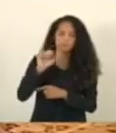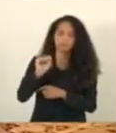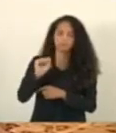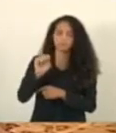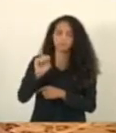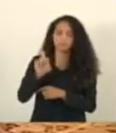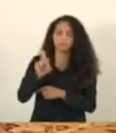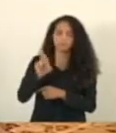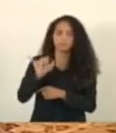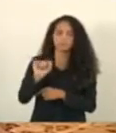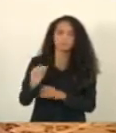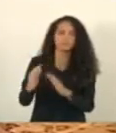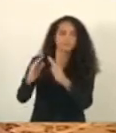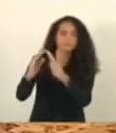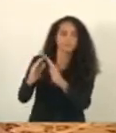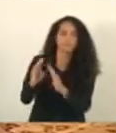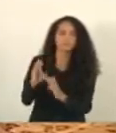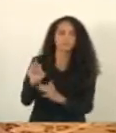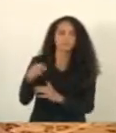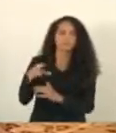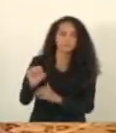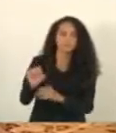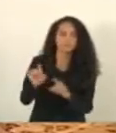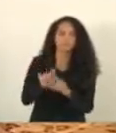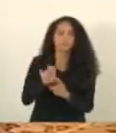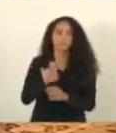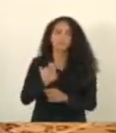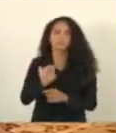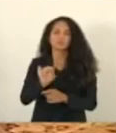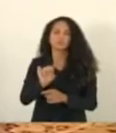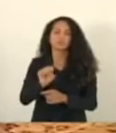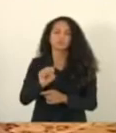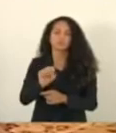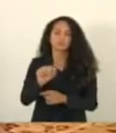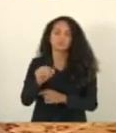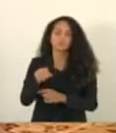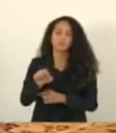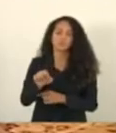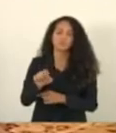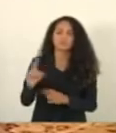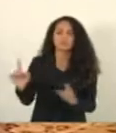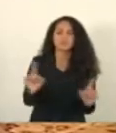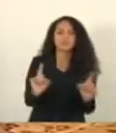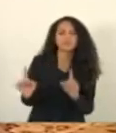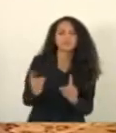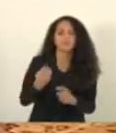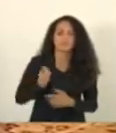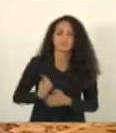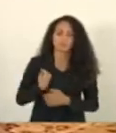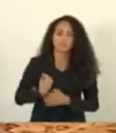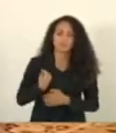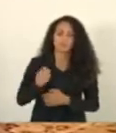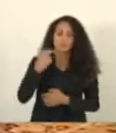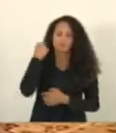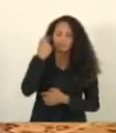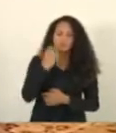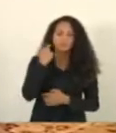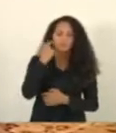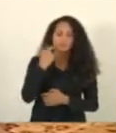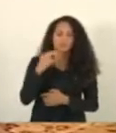do Bruno do Interior e da Rosiane Broedel. Também estiveram presentes os vereadores Valdemiro,